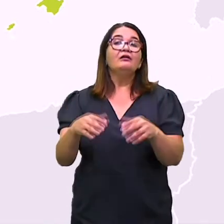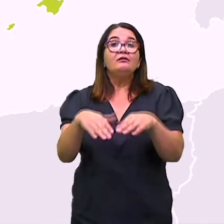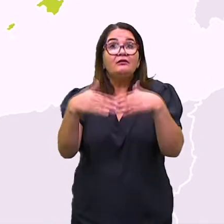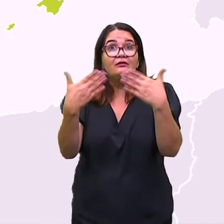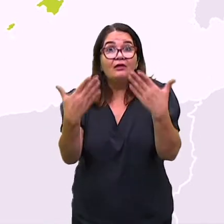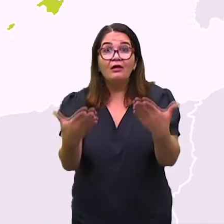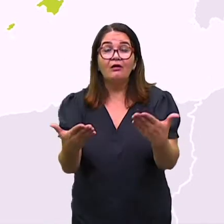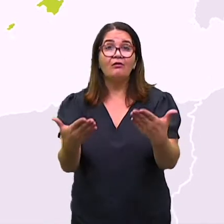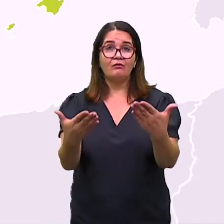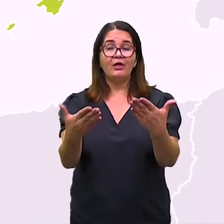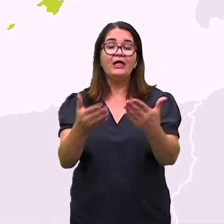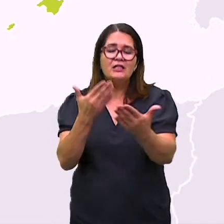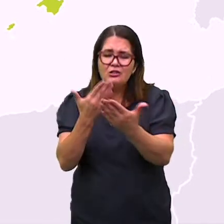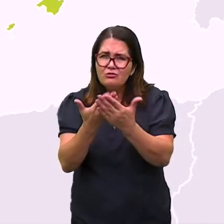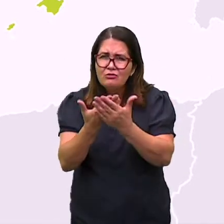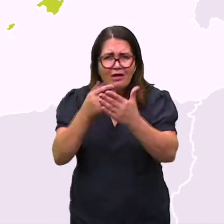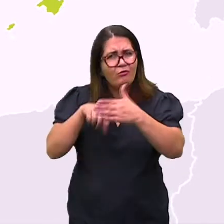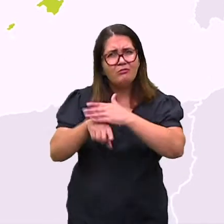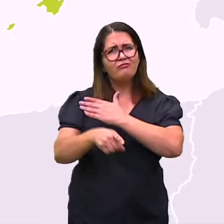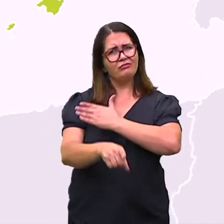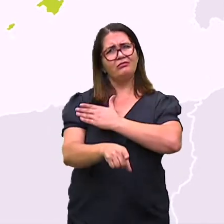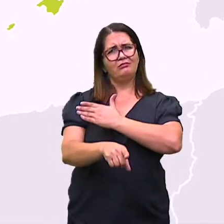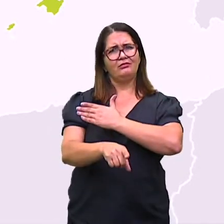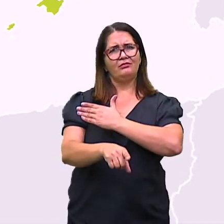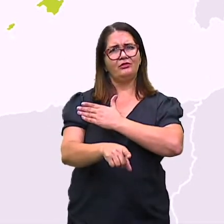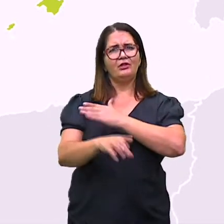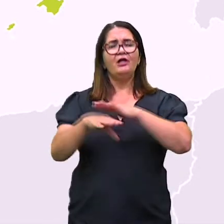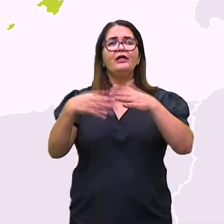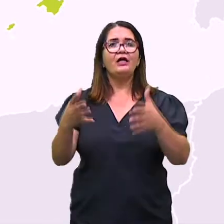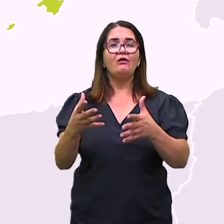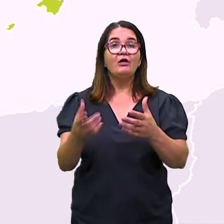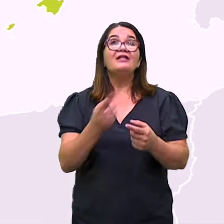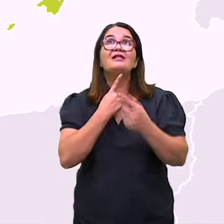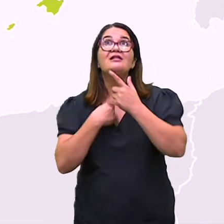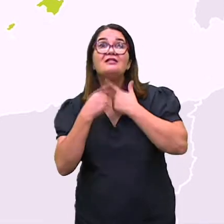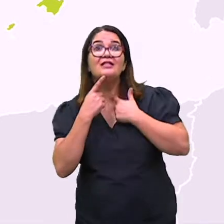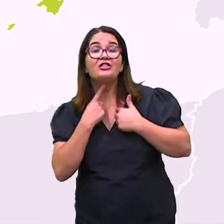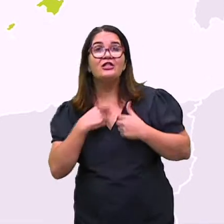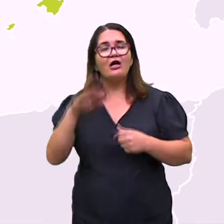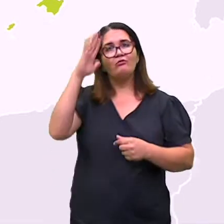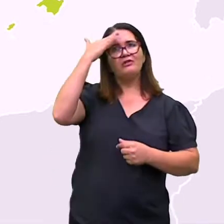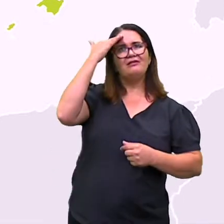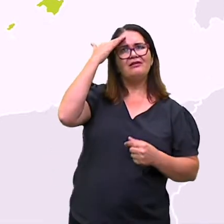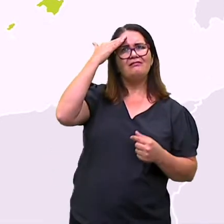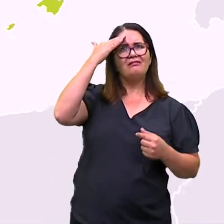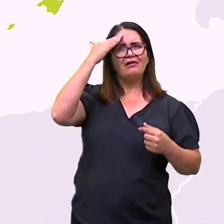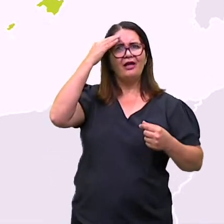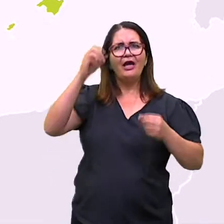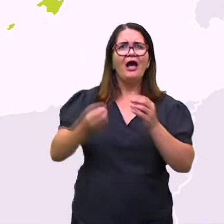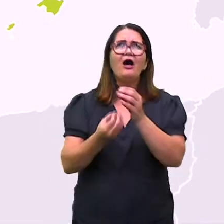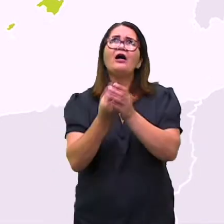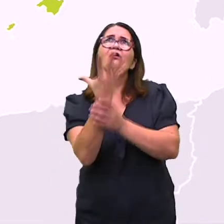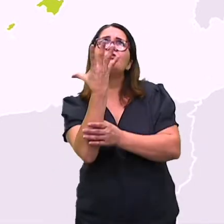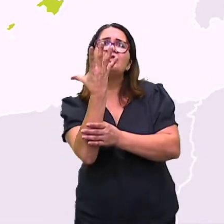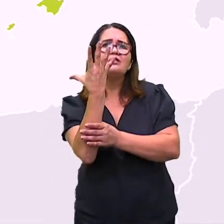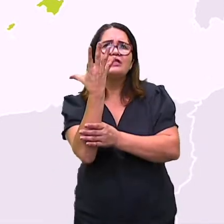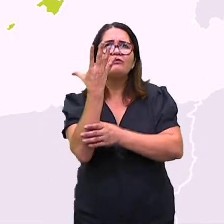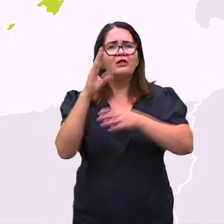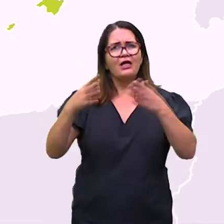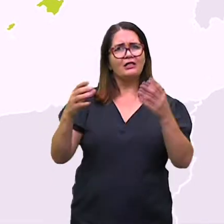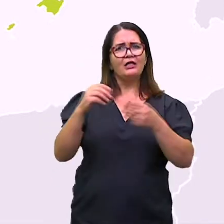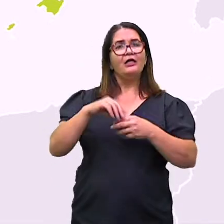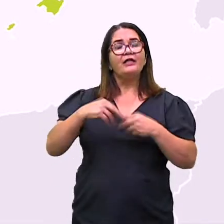fundo nos estudos, Então, eles queriam saber a origem das coisas, por exemplo, na